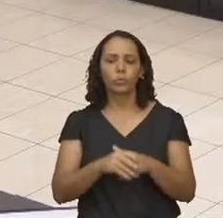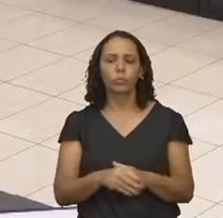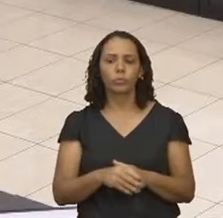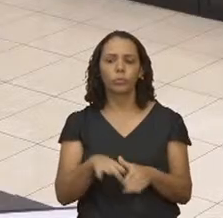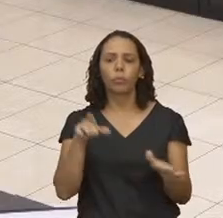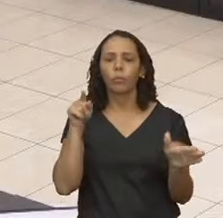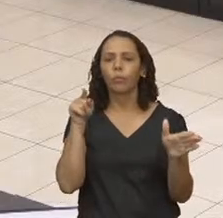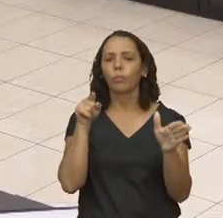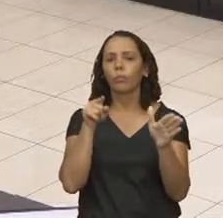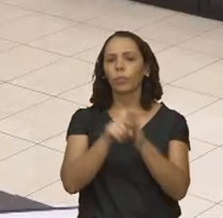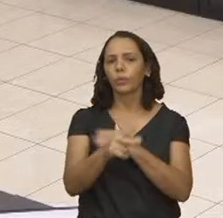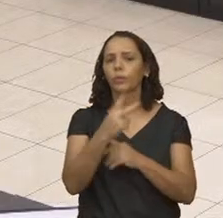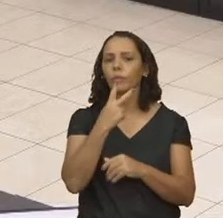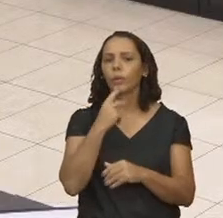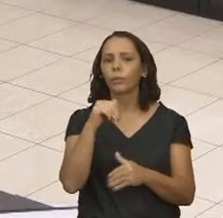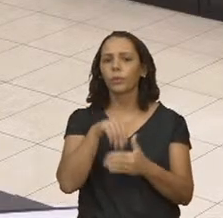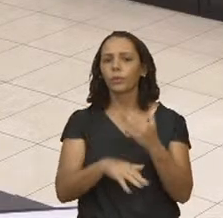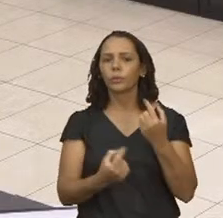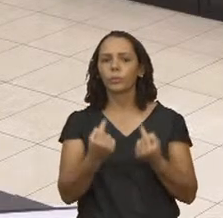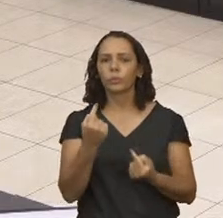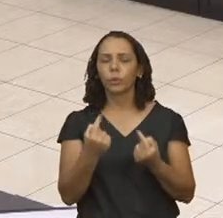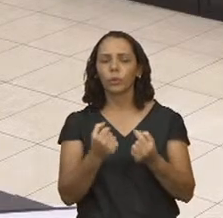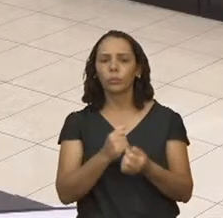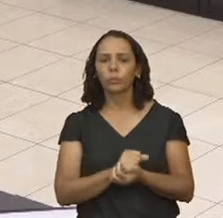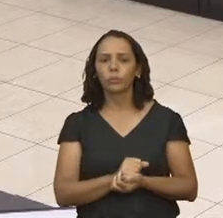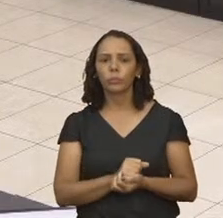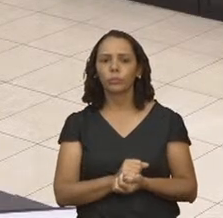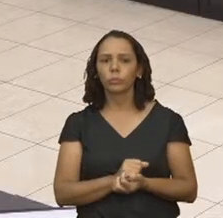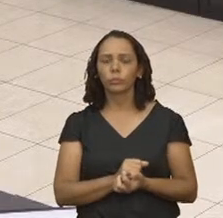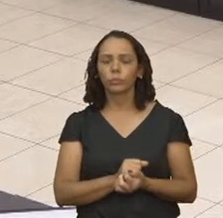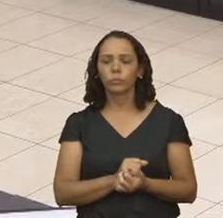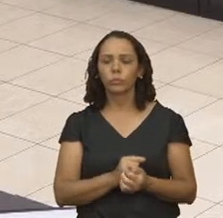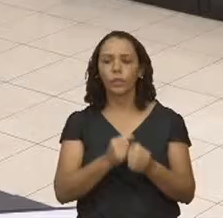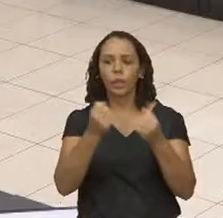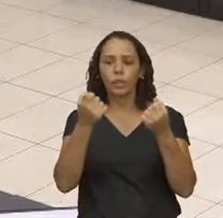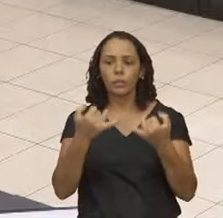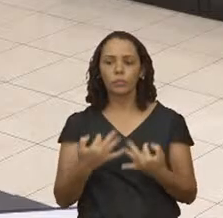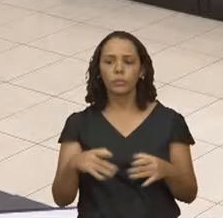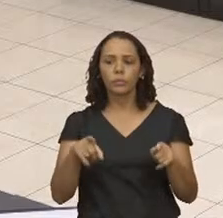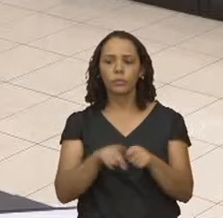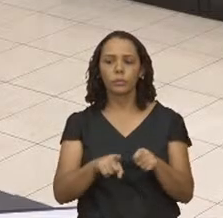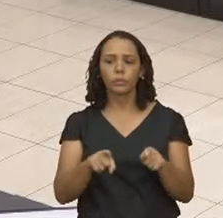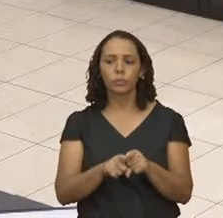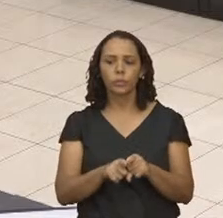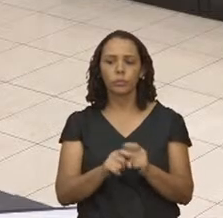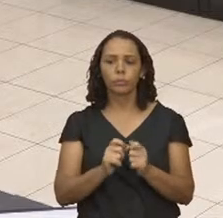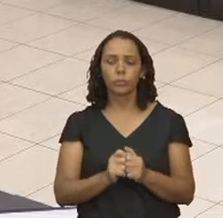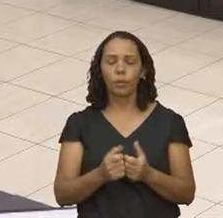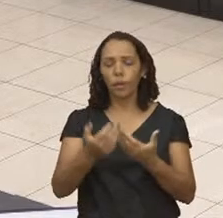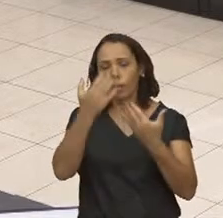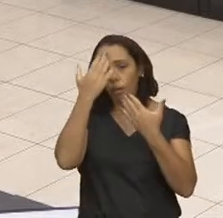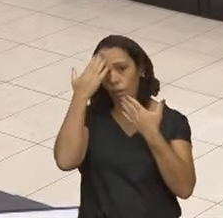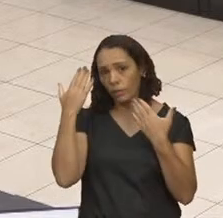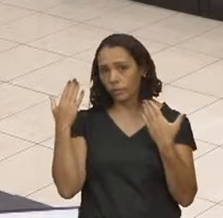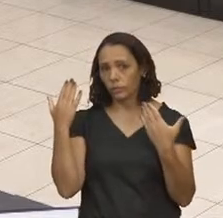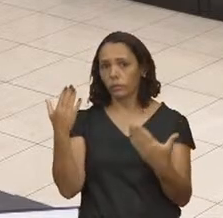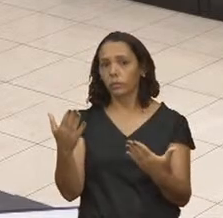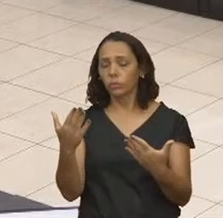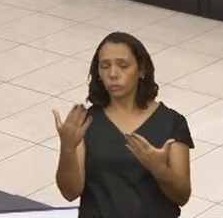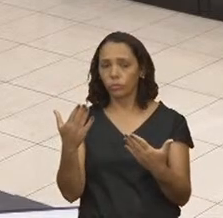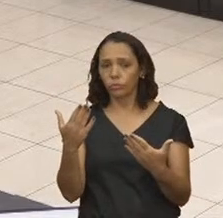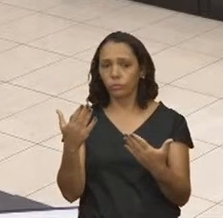Como voto o vereador Valmir do Parque Meia Lua. Justificando o voto também, quero agradecer também